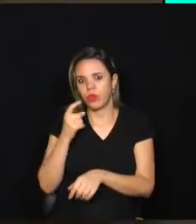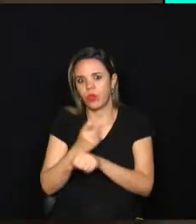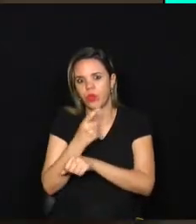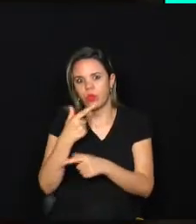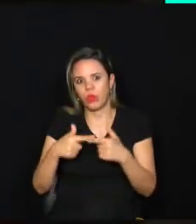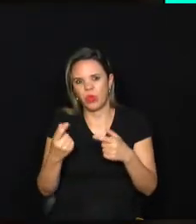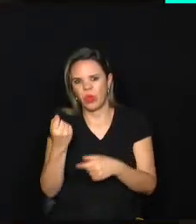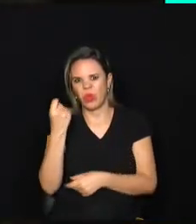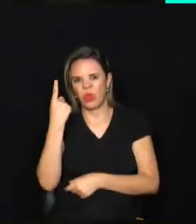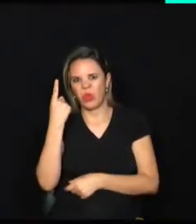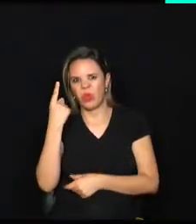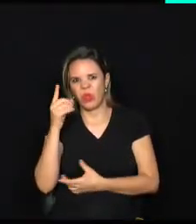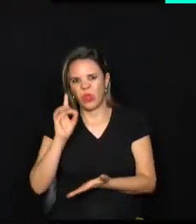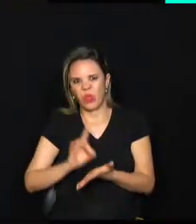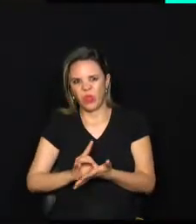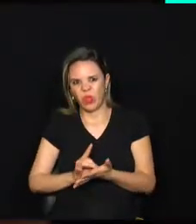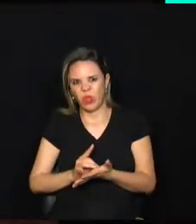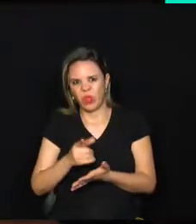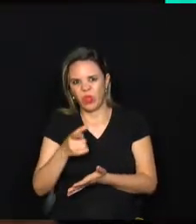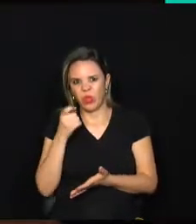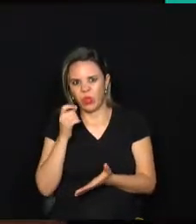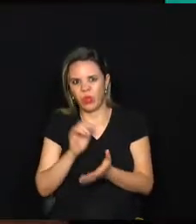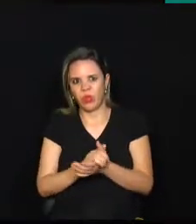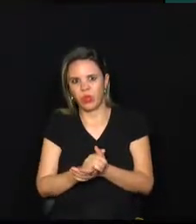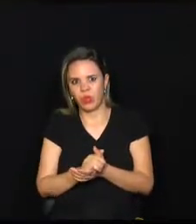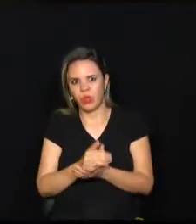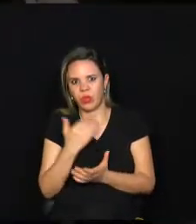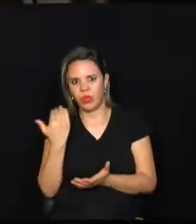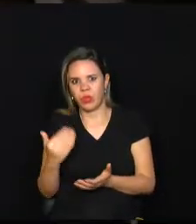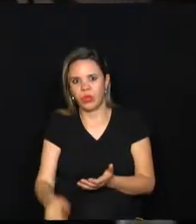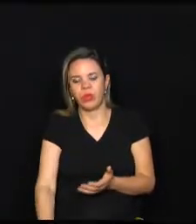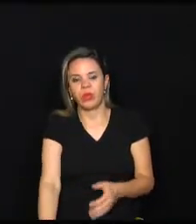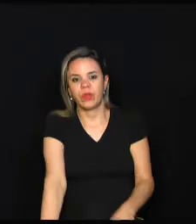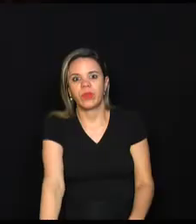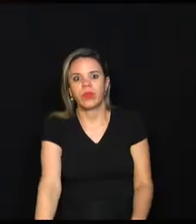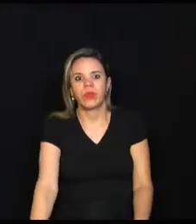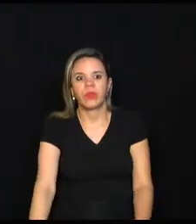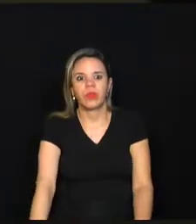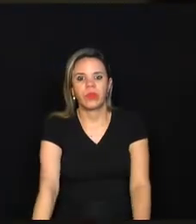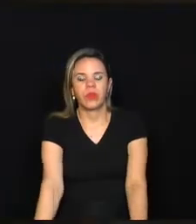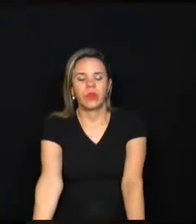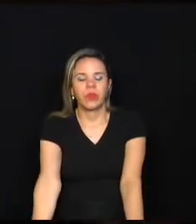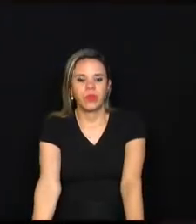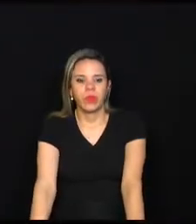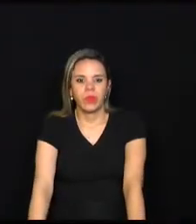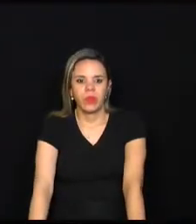um estranho fascínio de seu ex-companheiro falecido.